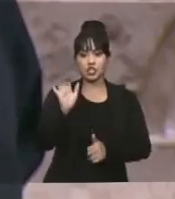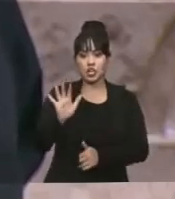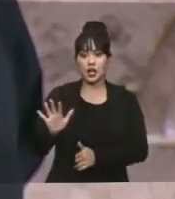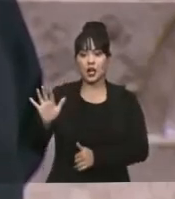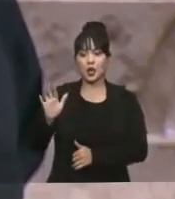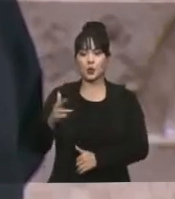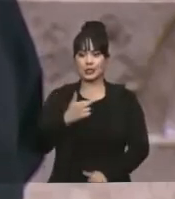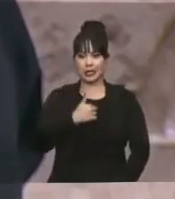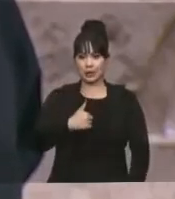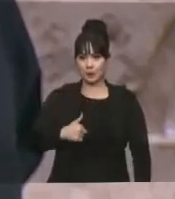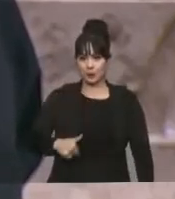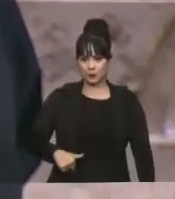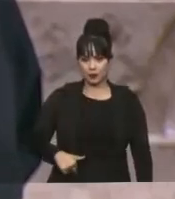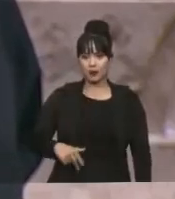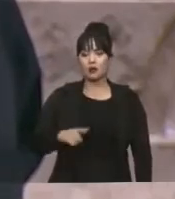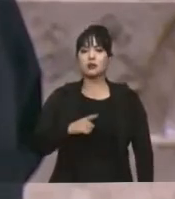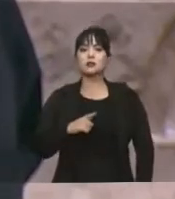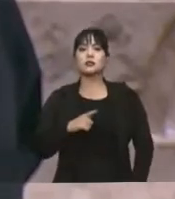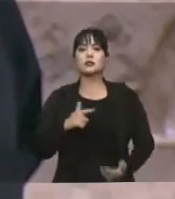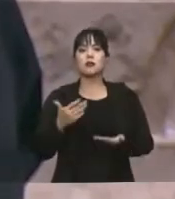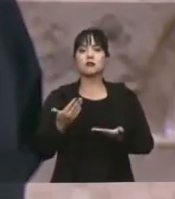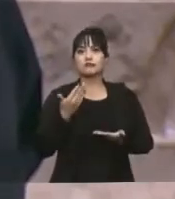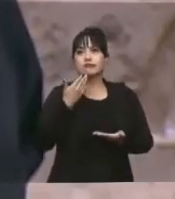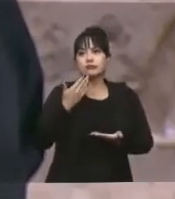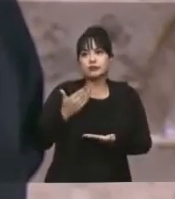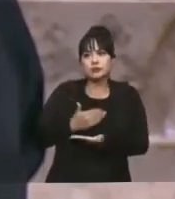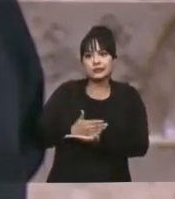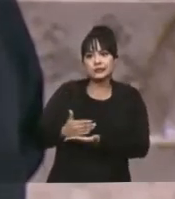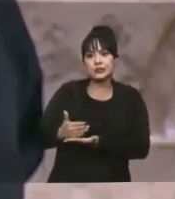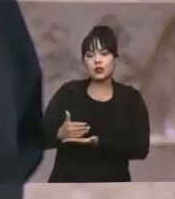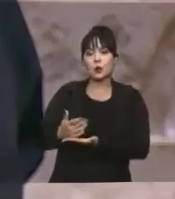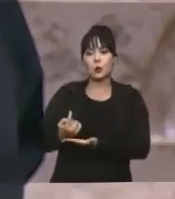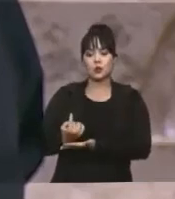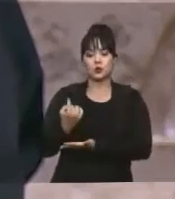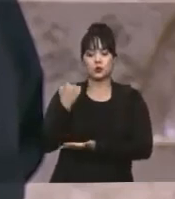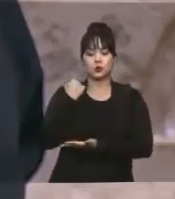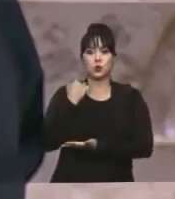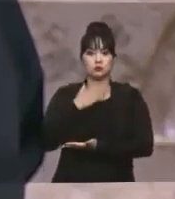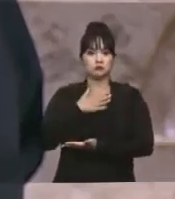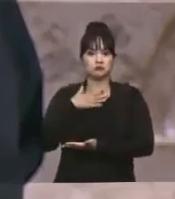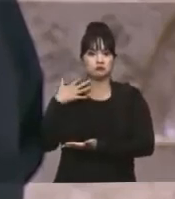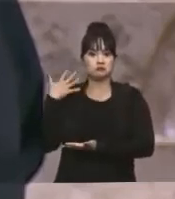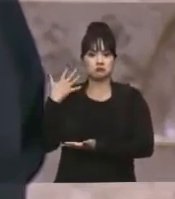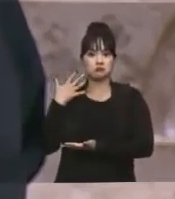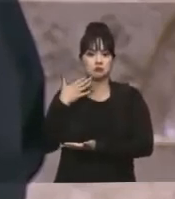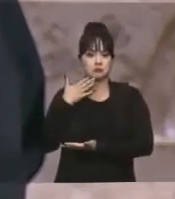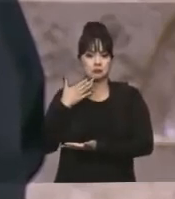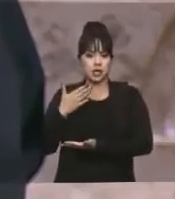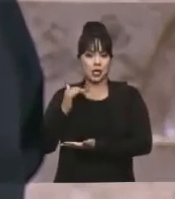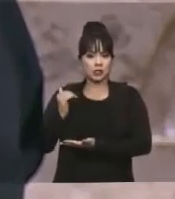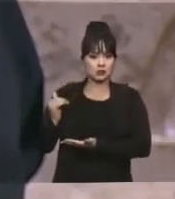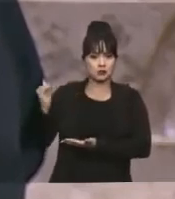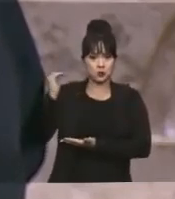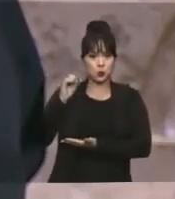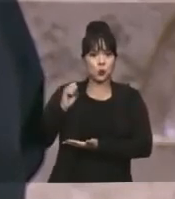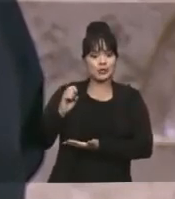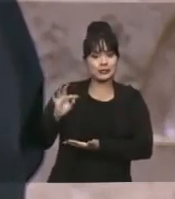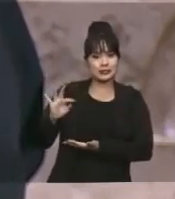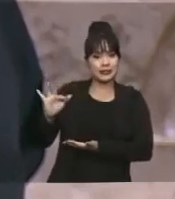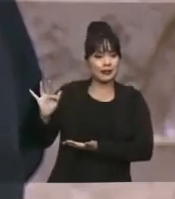República ratifica a inicial do meu antecessor e requer à Corte Suprema